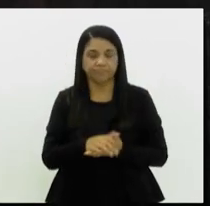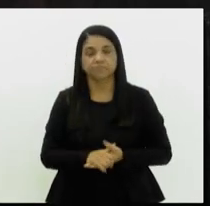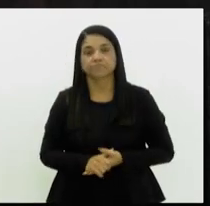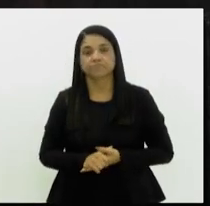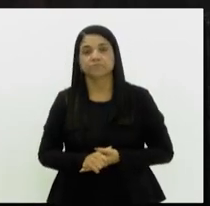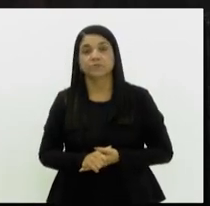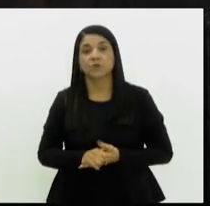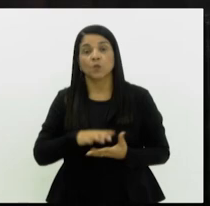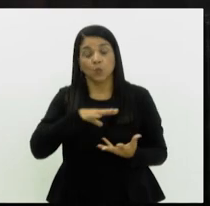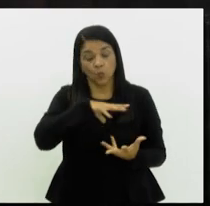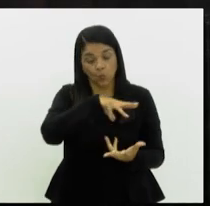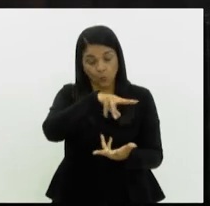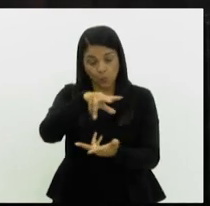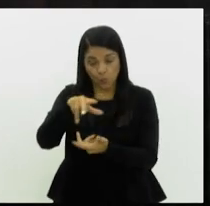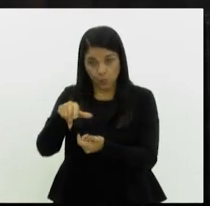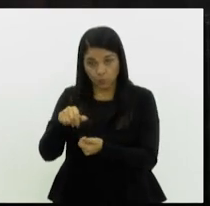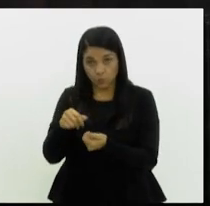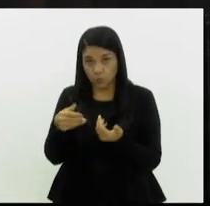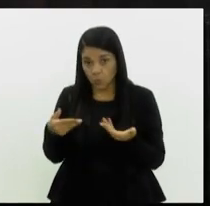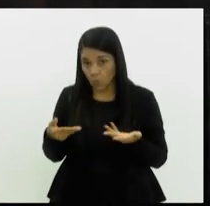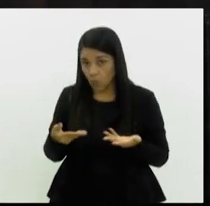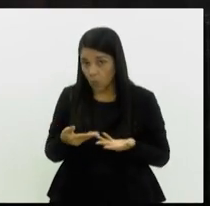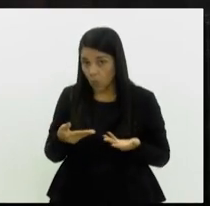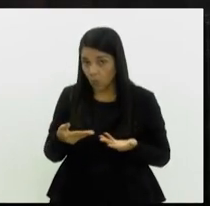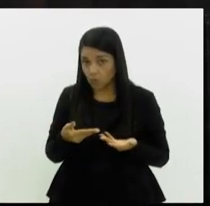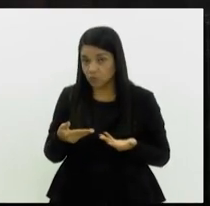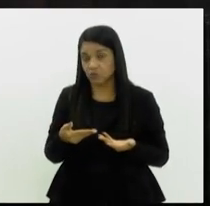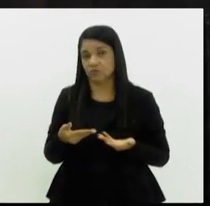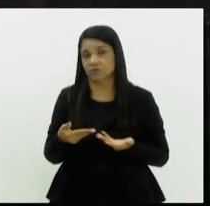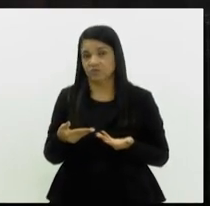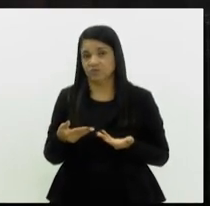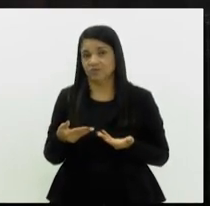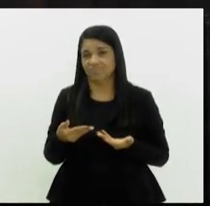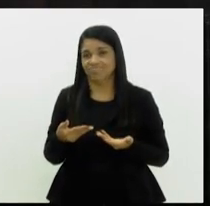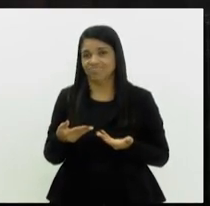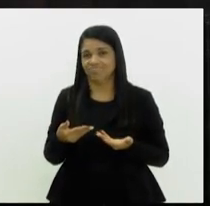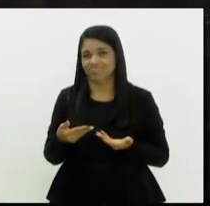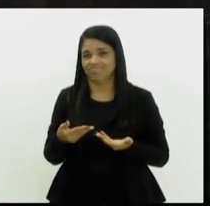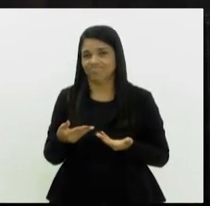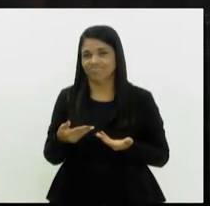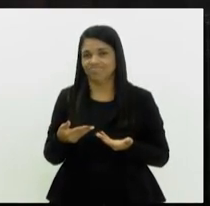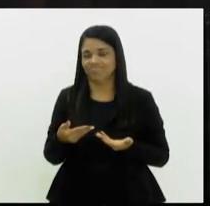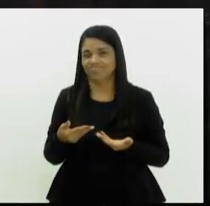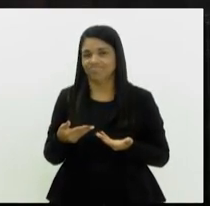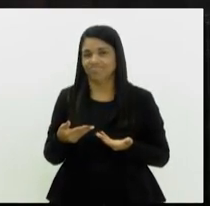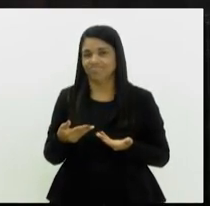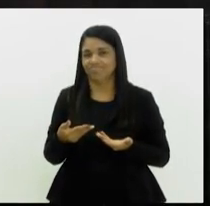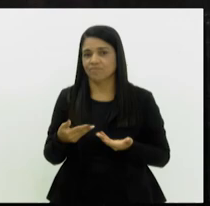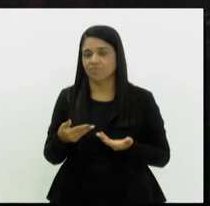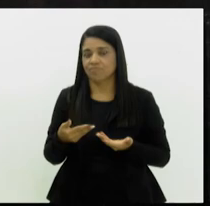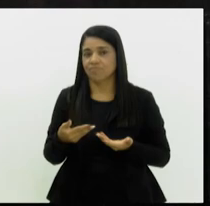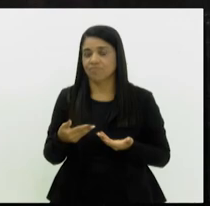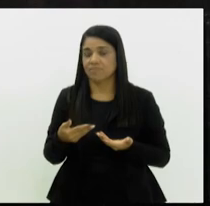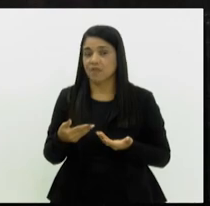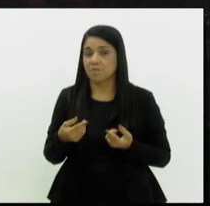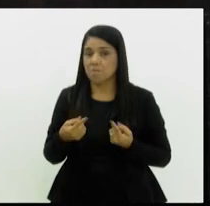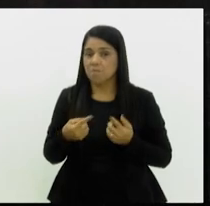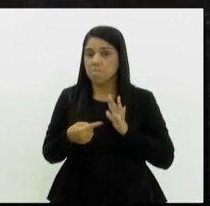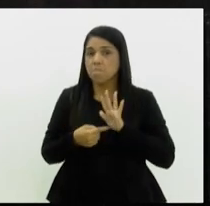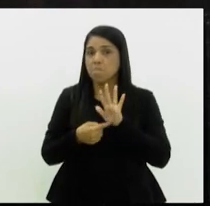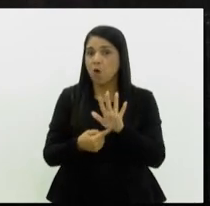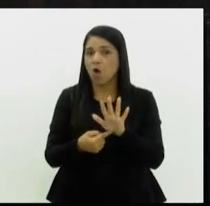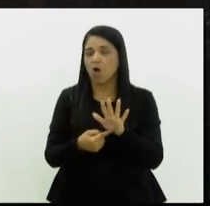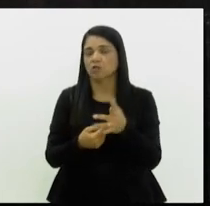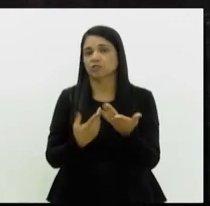O planeta hoje surge, né, insurge contra as ações catastróficas. O